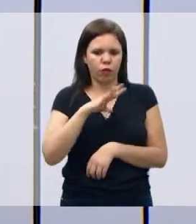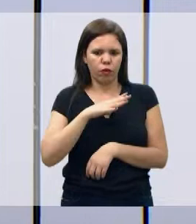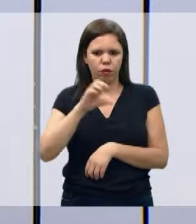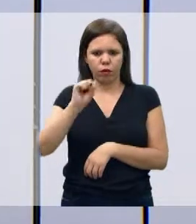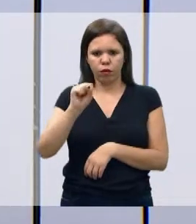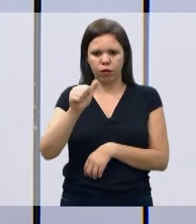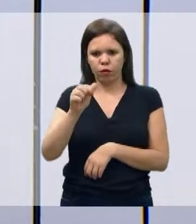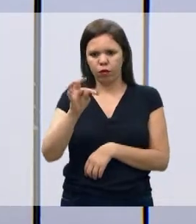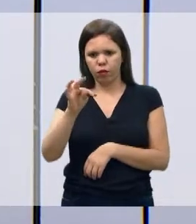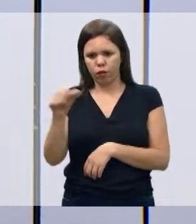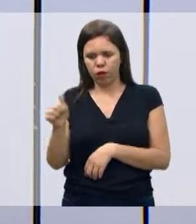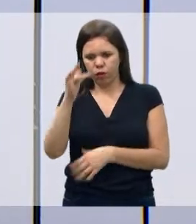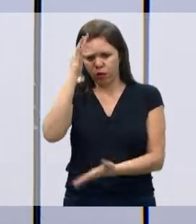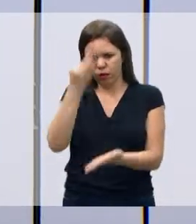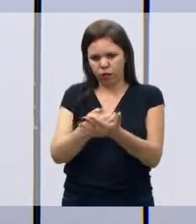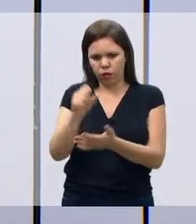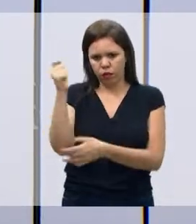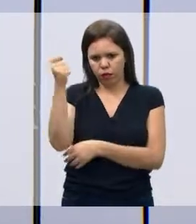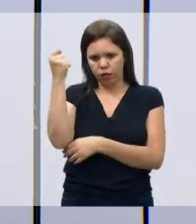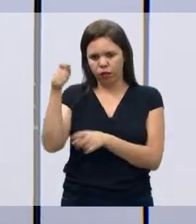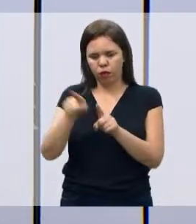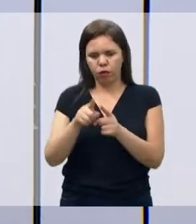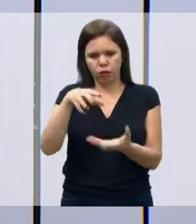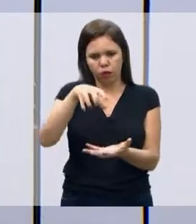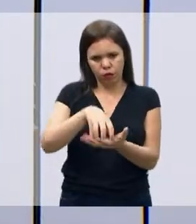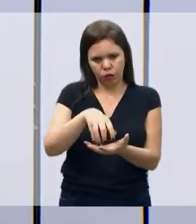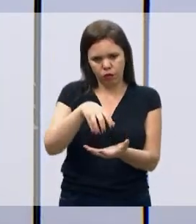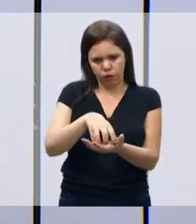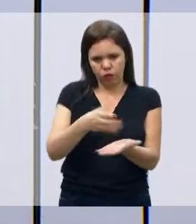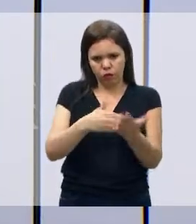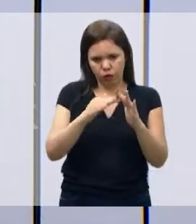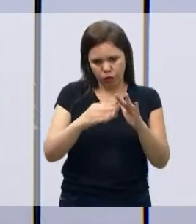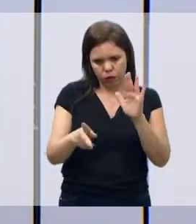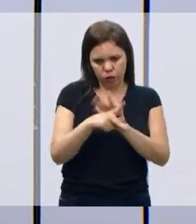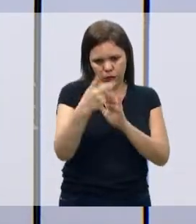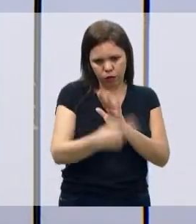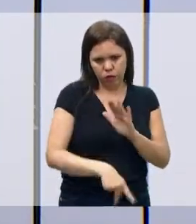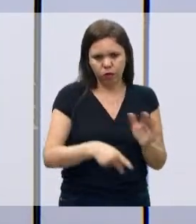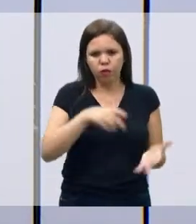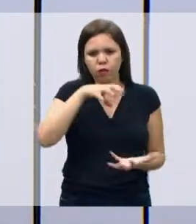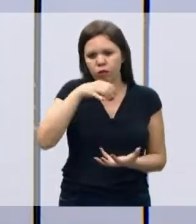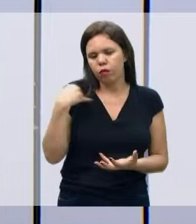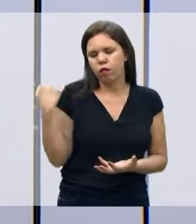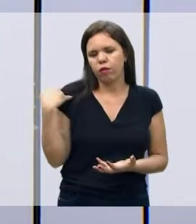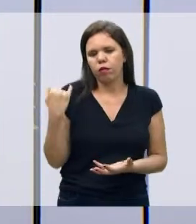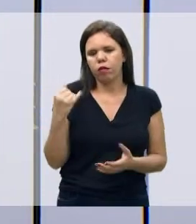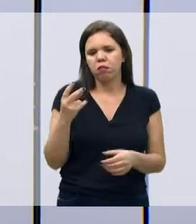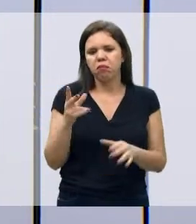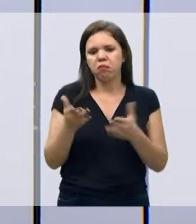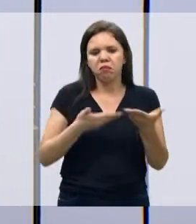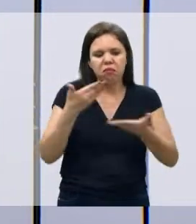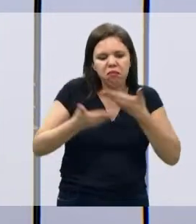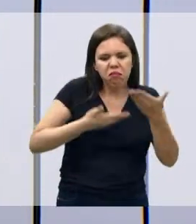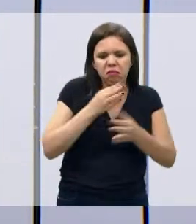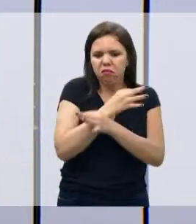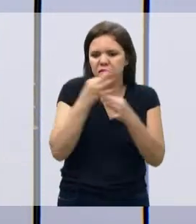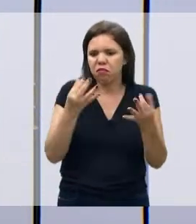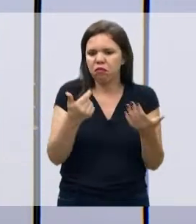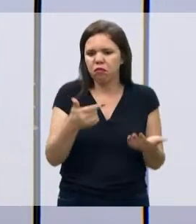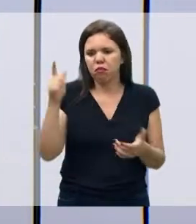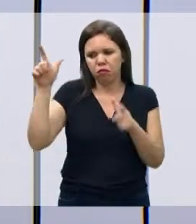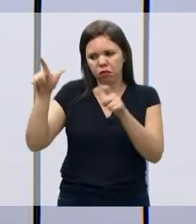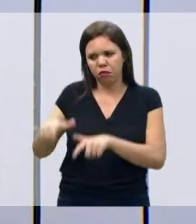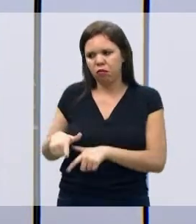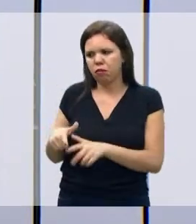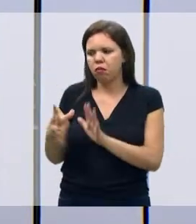chama Creche do Idoso, é uma cidade que o idoso lá, eu fui lá, conheci, lá o idoso é muito bem tratado lá. Então, o